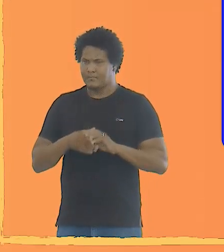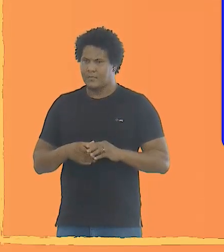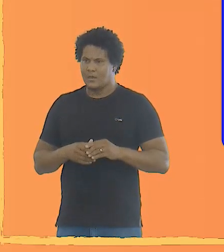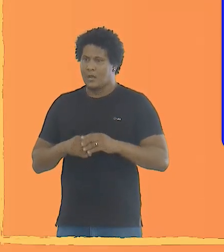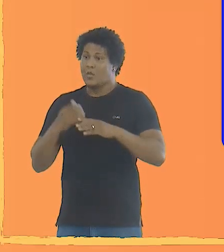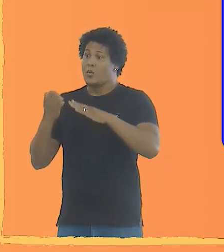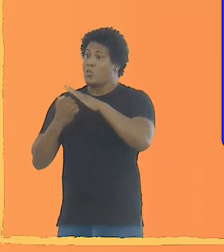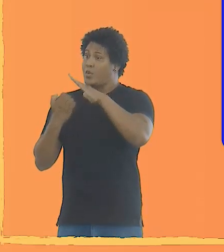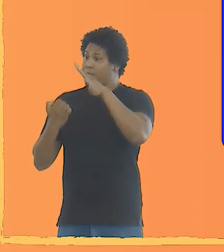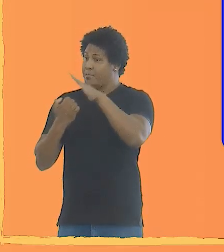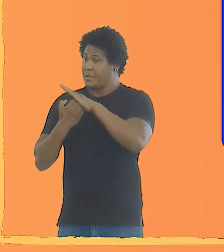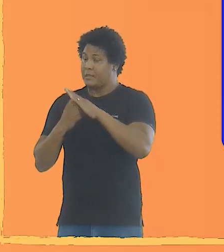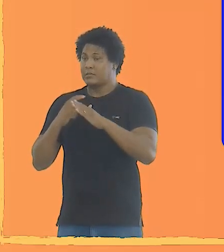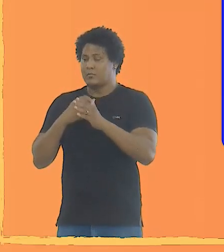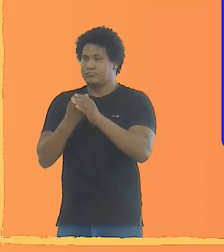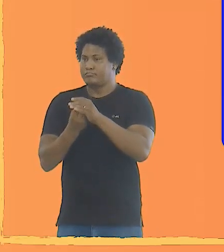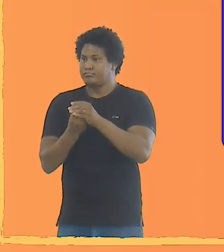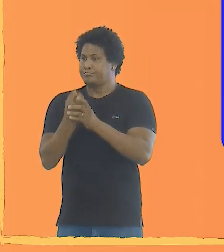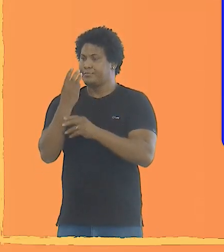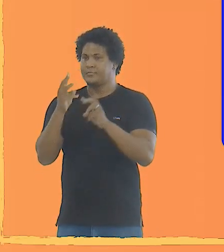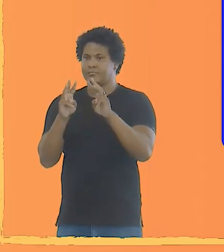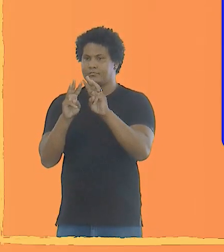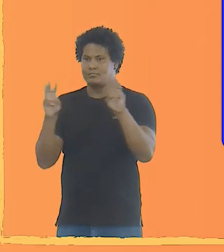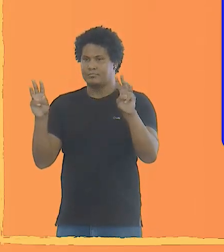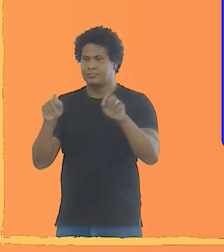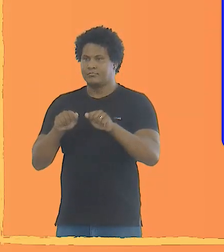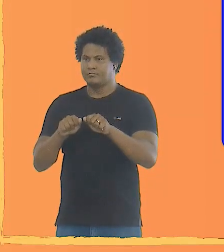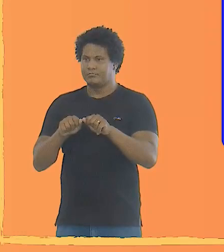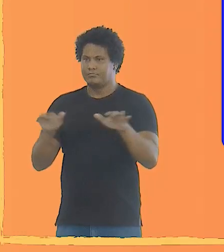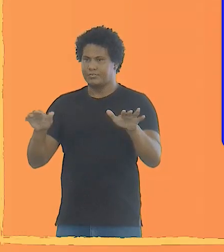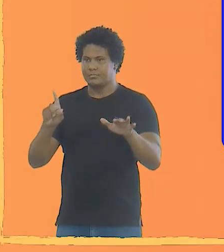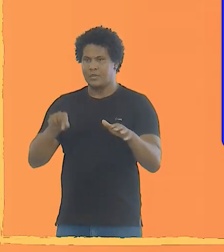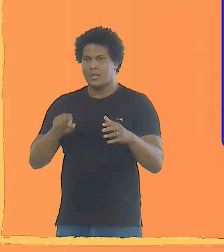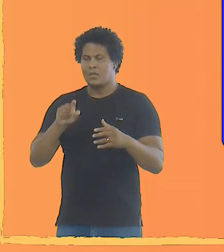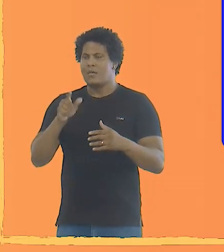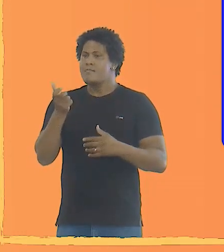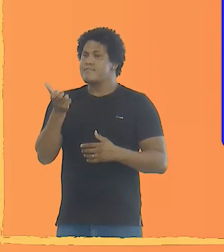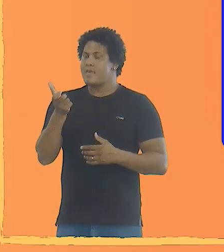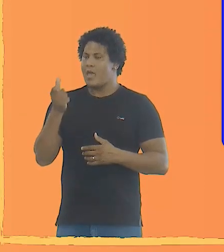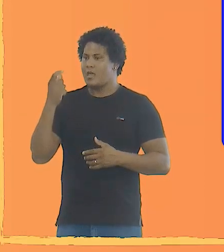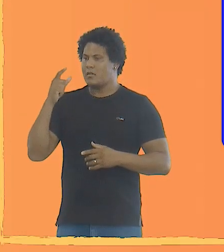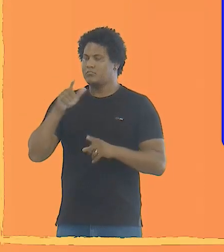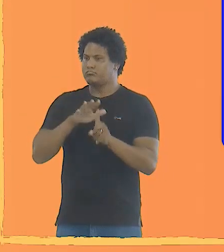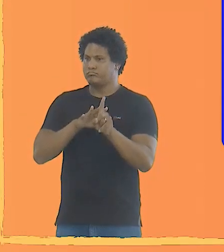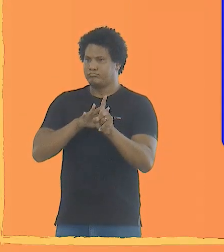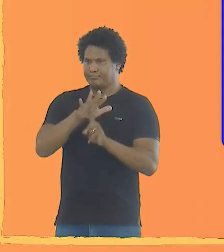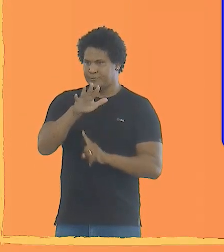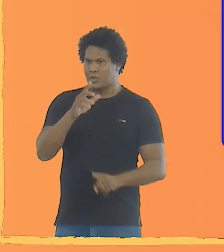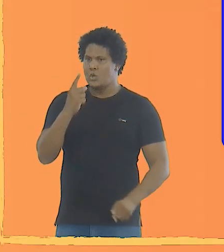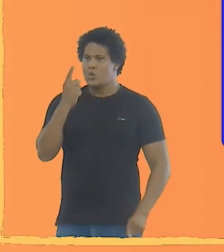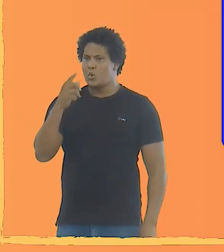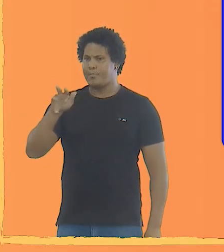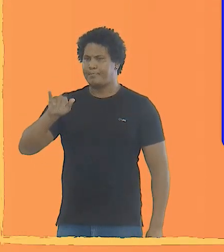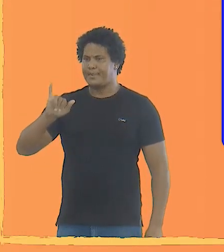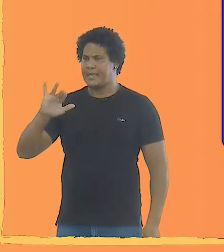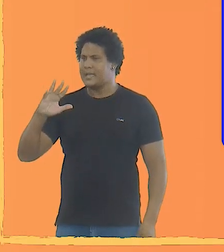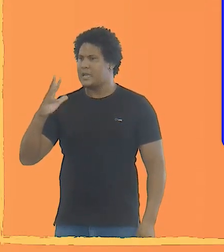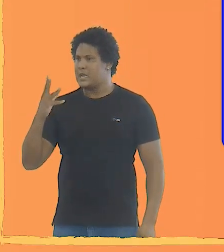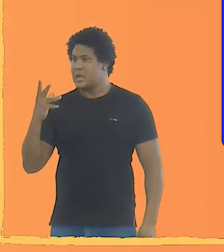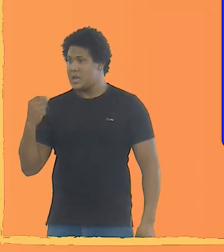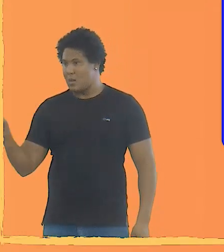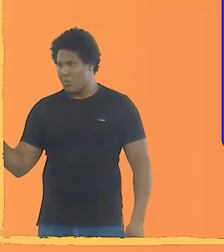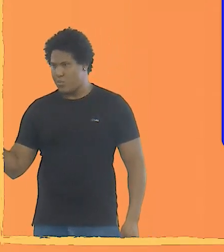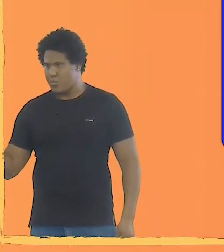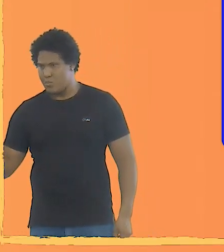espera atrair um público de aproximadamente 1 milhão de clientes. Então eles vão colocar uma página na internet e a